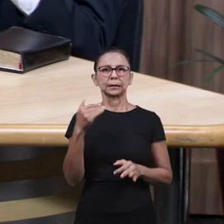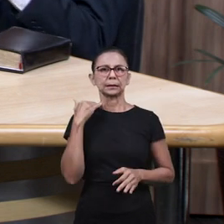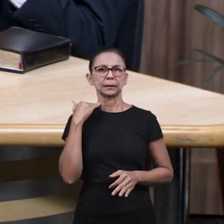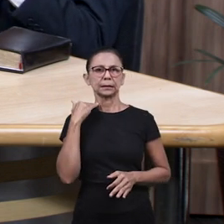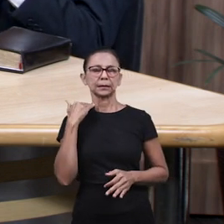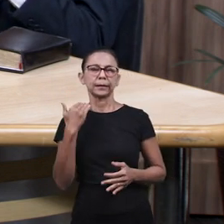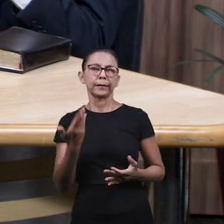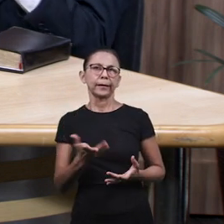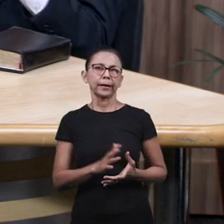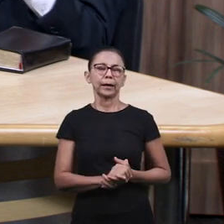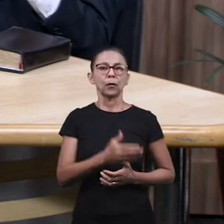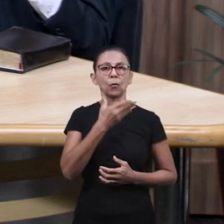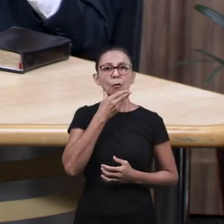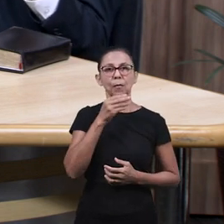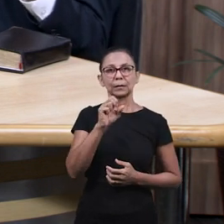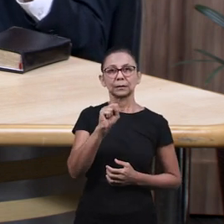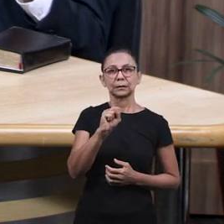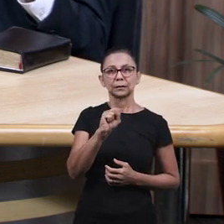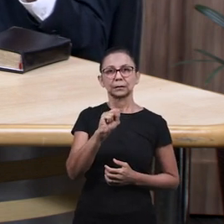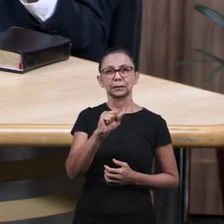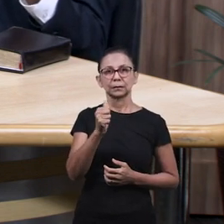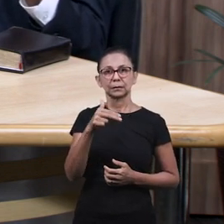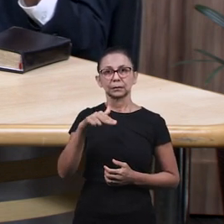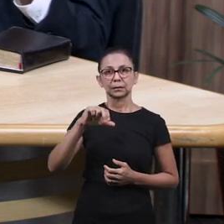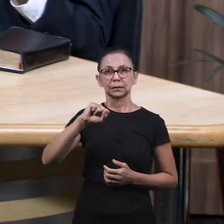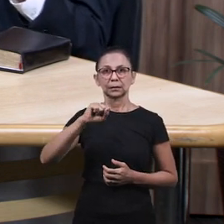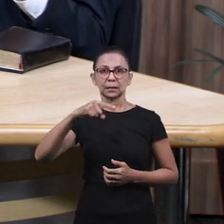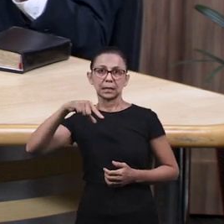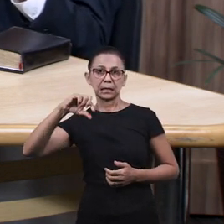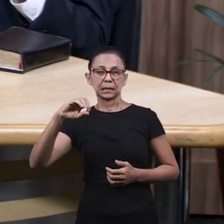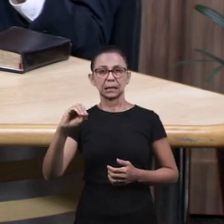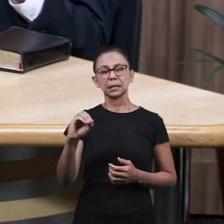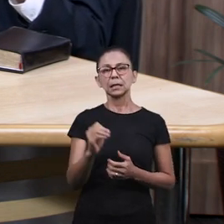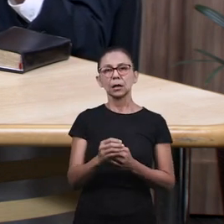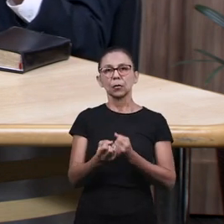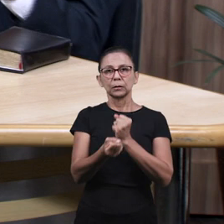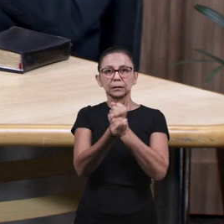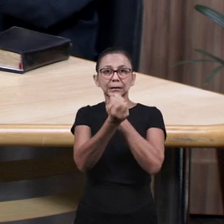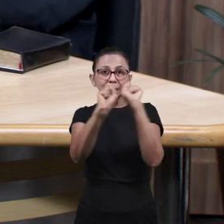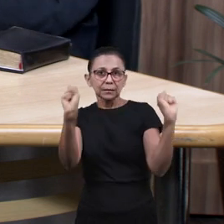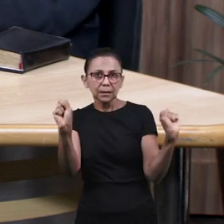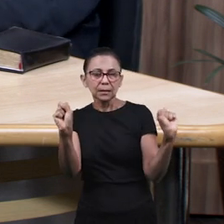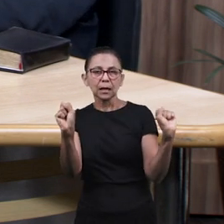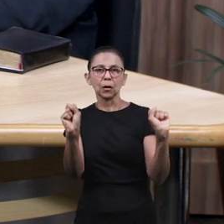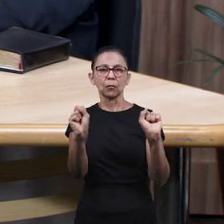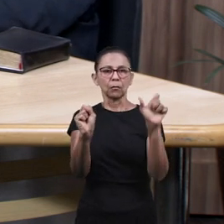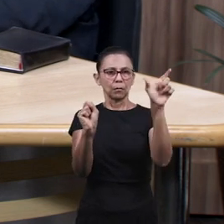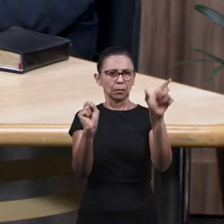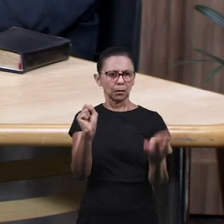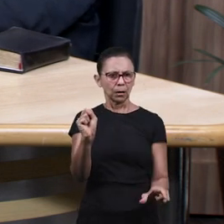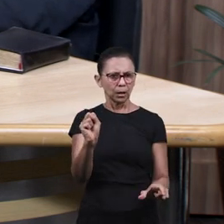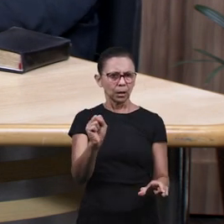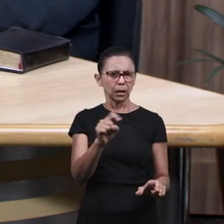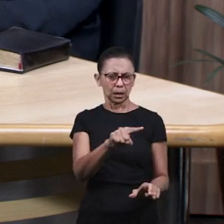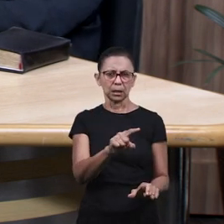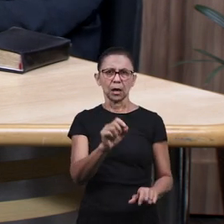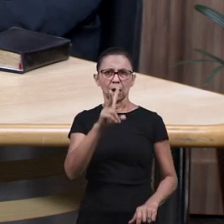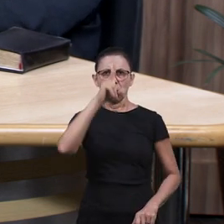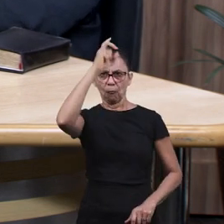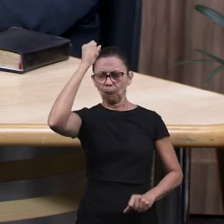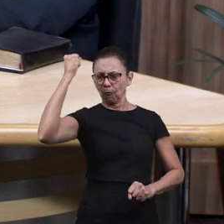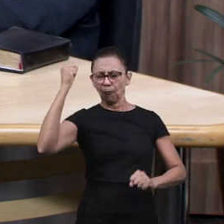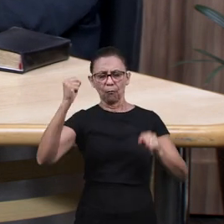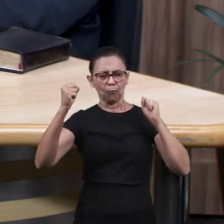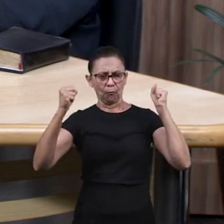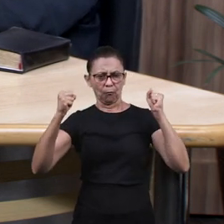Sansão que era forte, era Sansão que era extraordinário, era Sansão. Não, o Espírito Santo estava sobre ele. O dia que o Espírito Santo